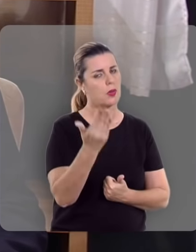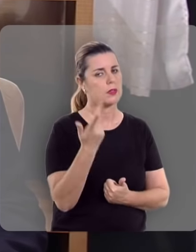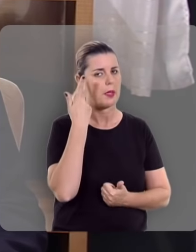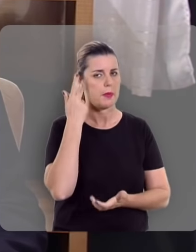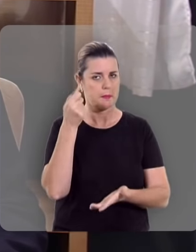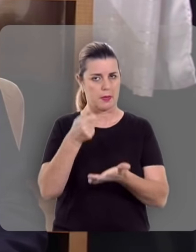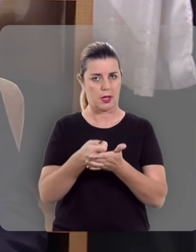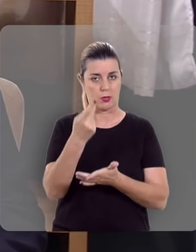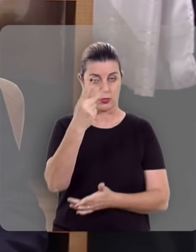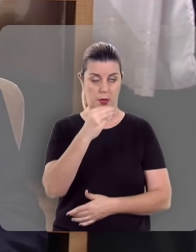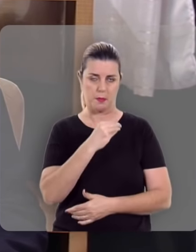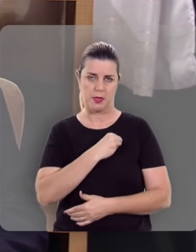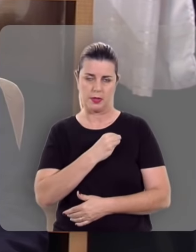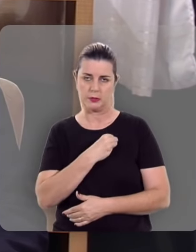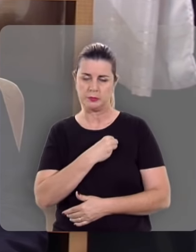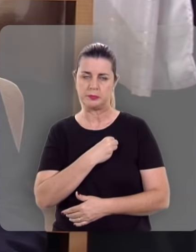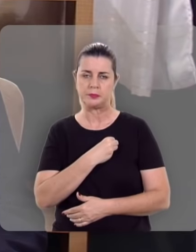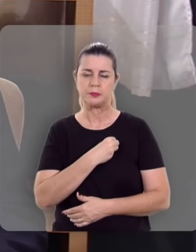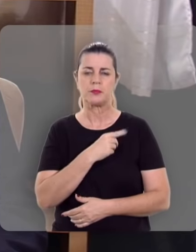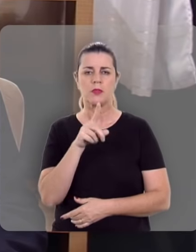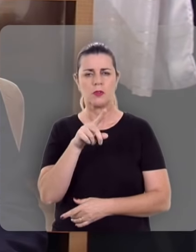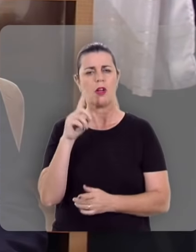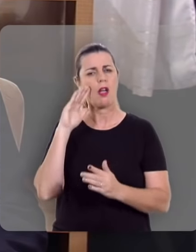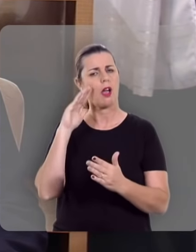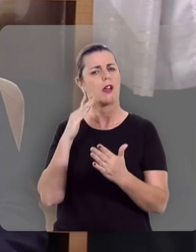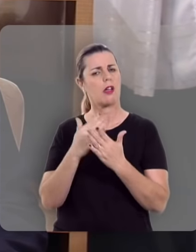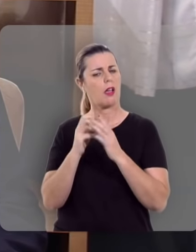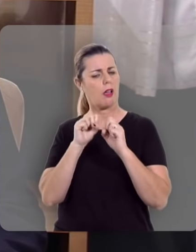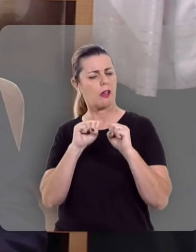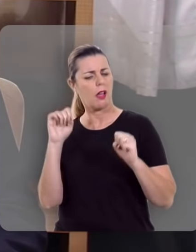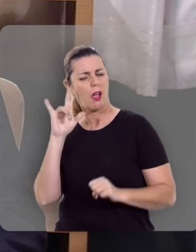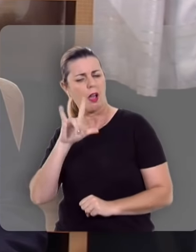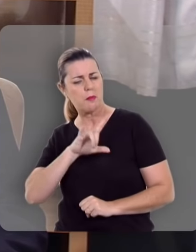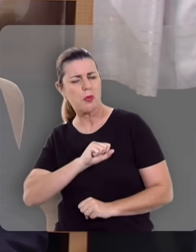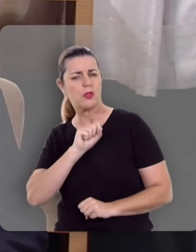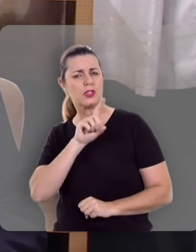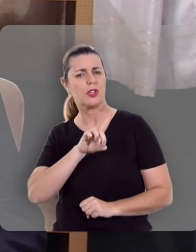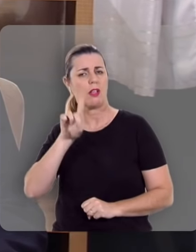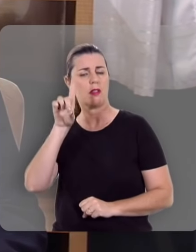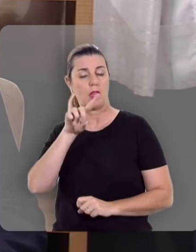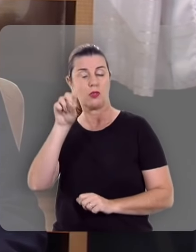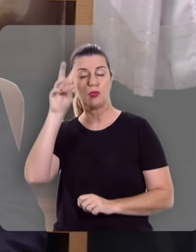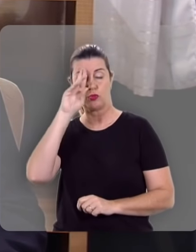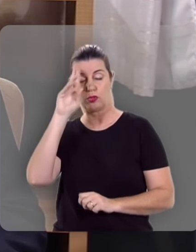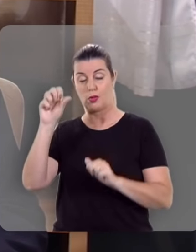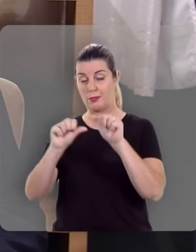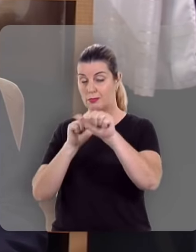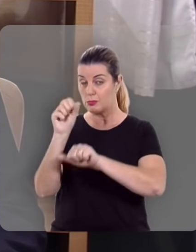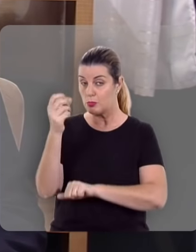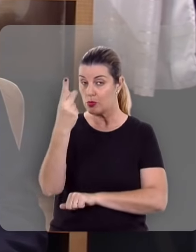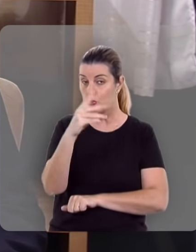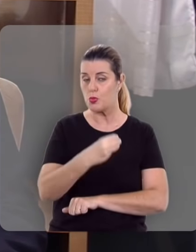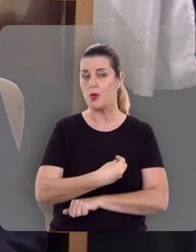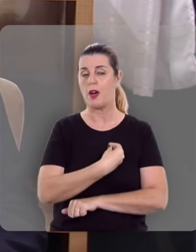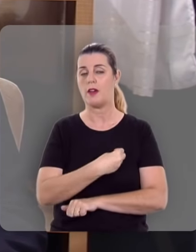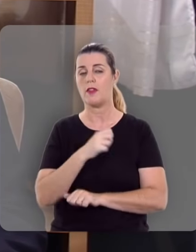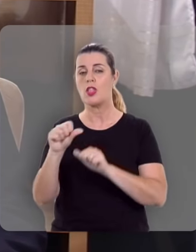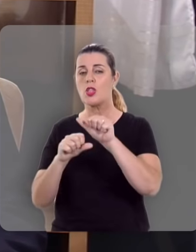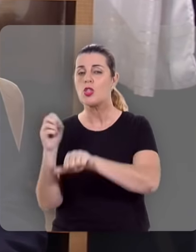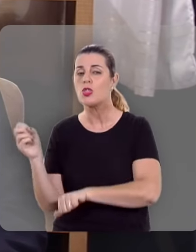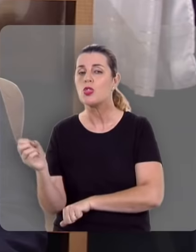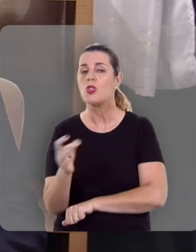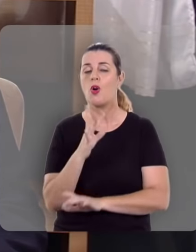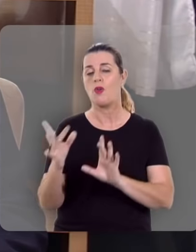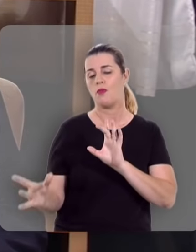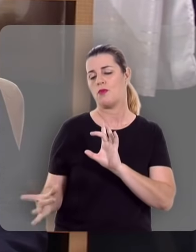seus pecados. Se você crê nesse grande amor de Deus, então o Senhor restaura a sua vida, renova a sua comunhão com